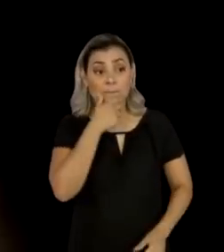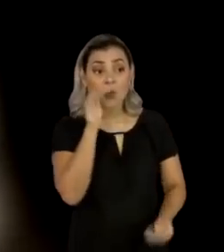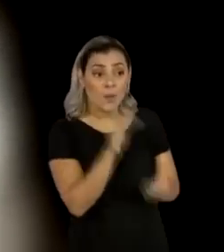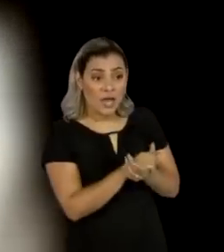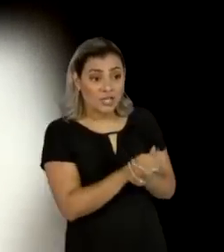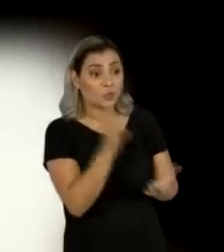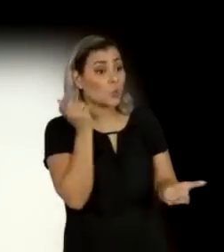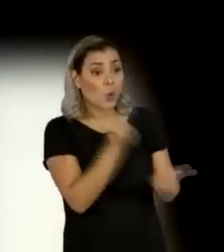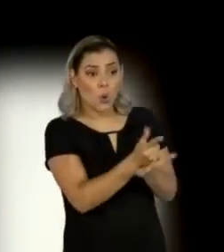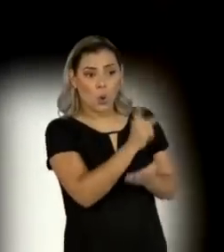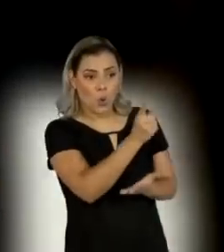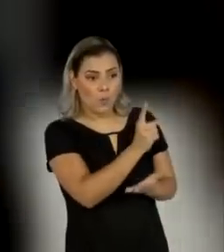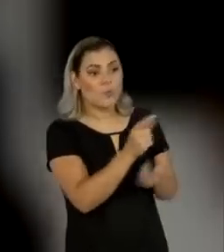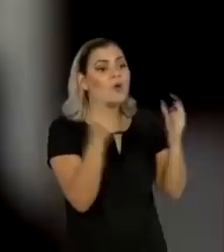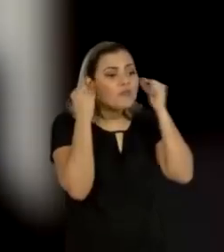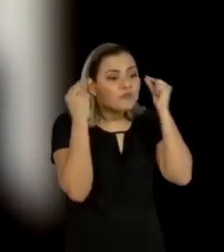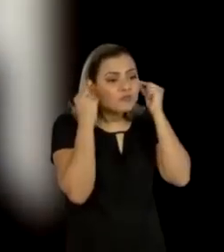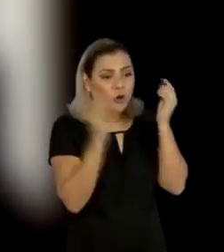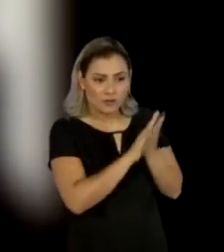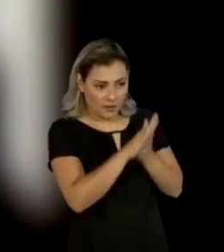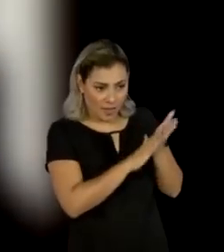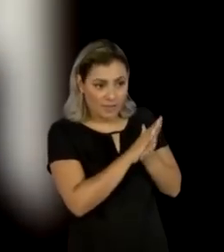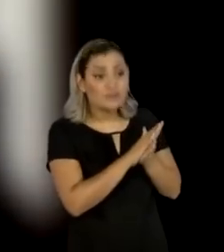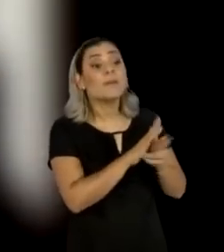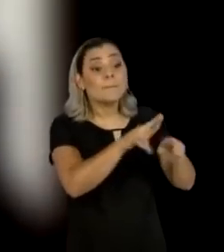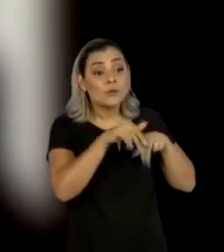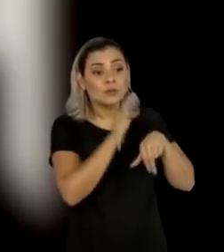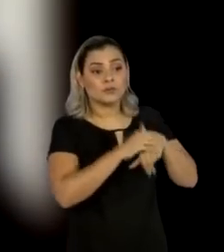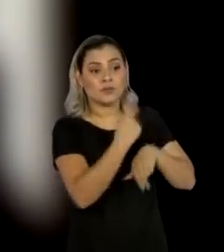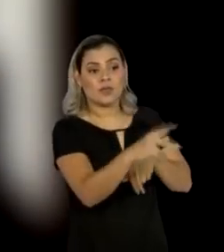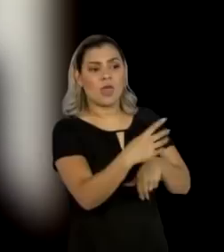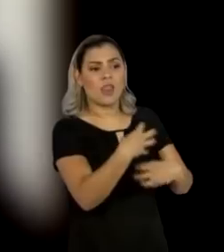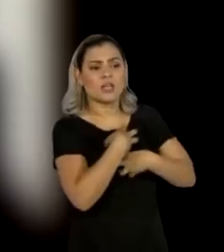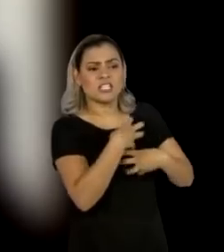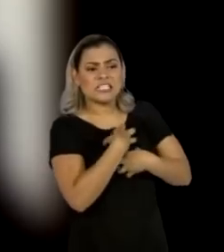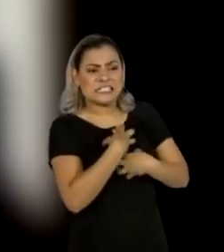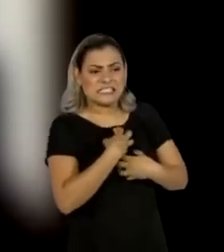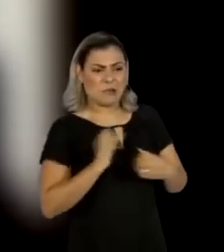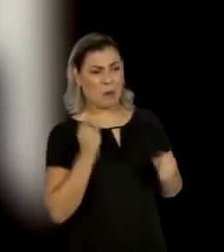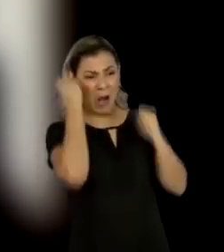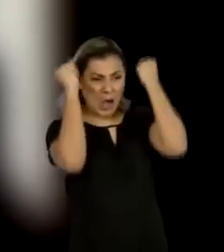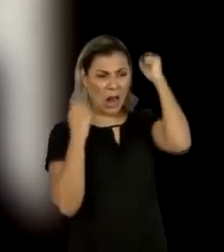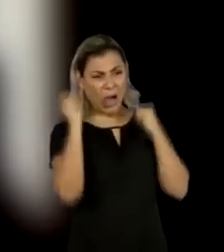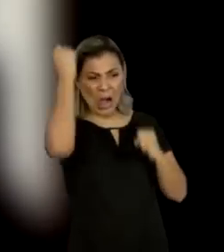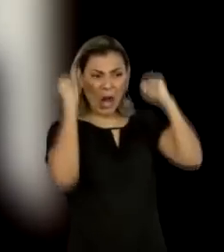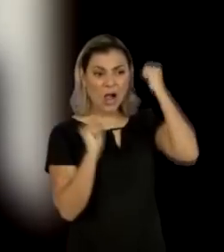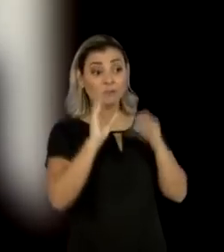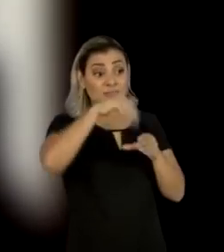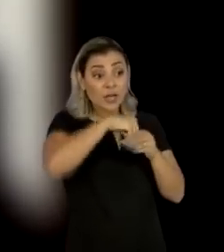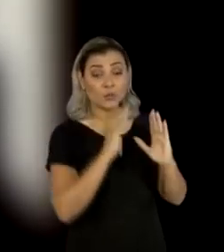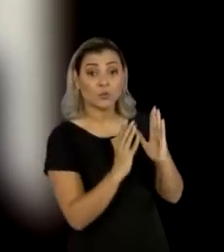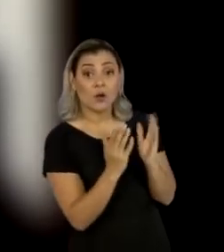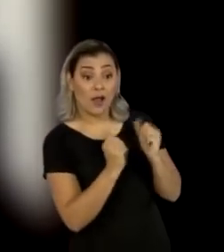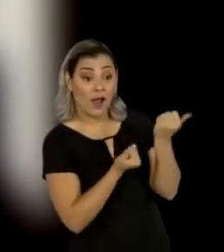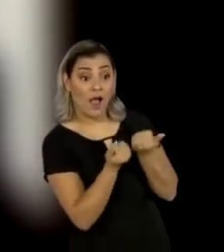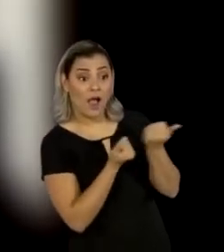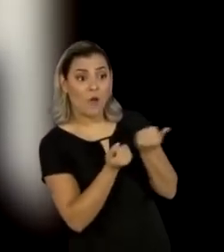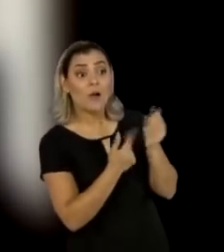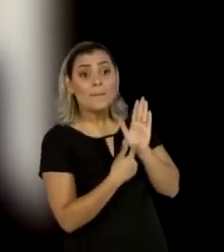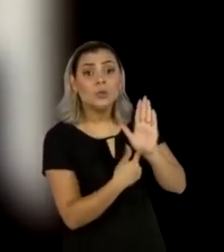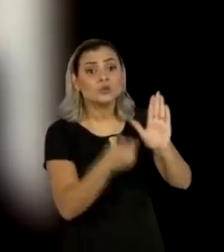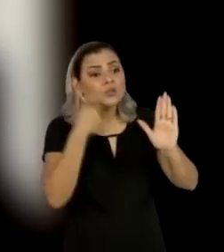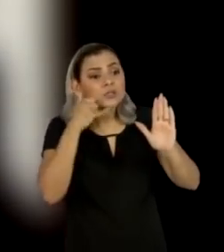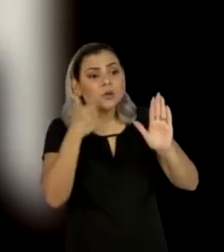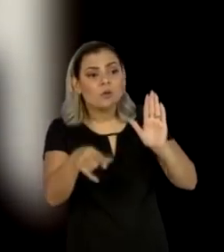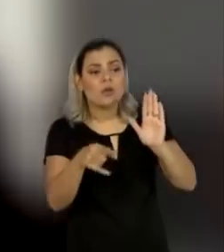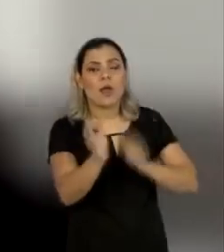de comprar um fone para ela. Foi assim que ela teve uma crise muito grande no carro, de irritação, e ela mostrou no celular uma